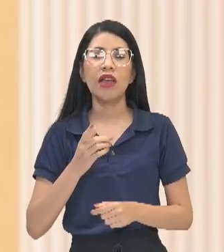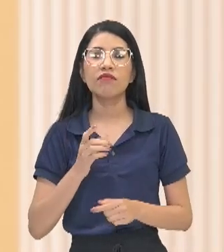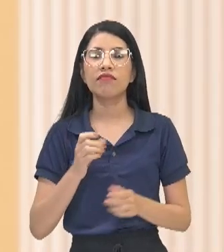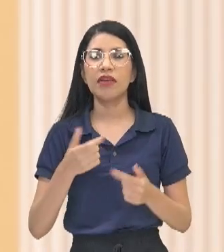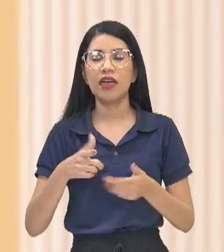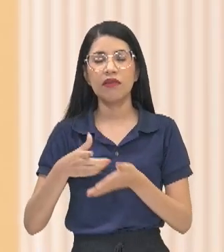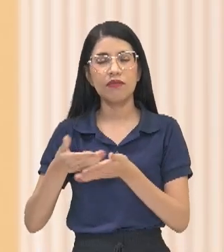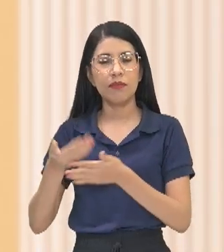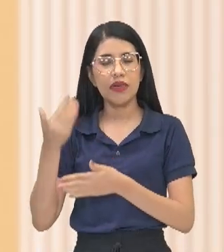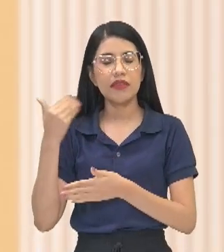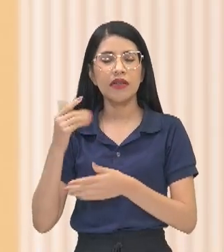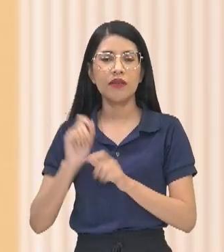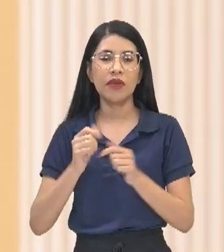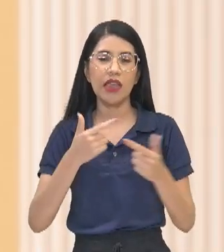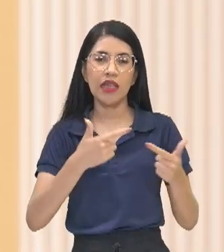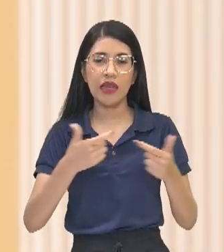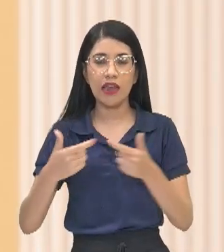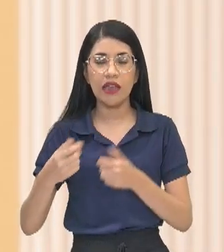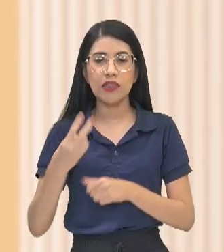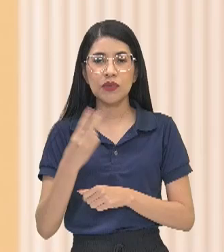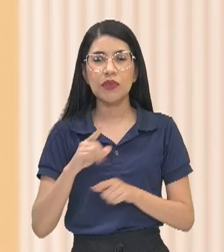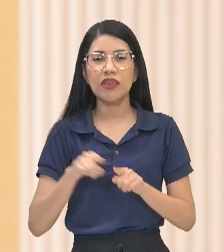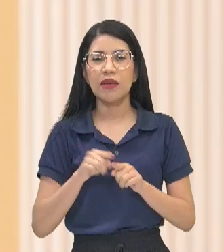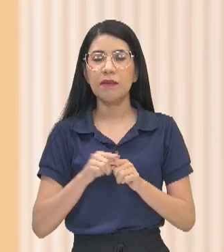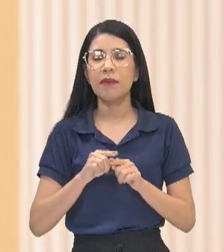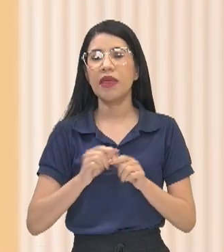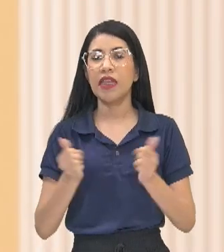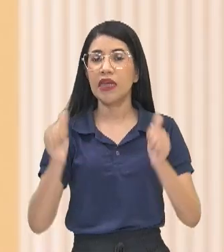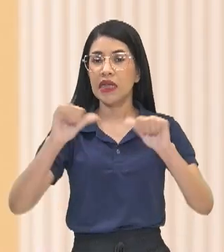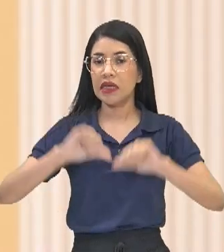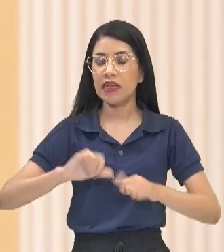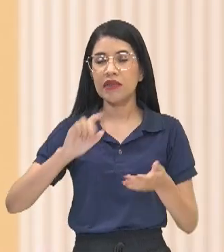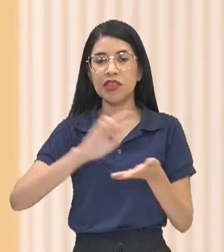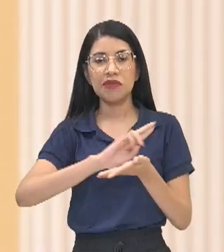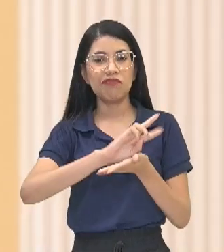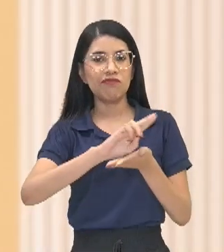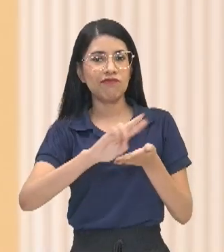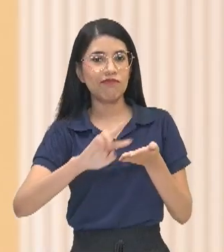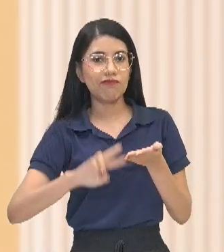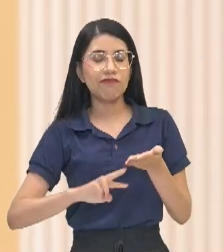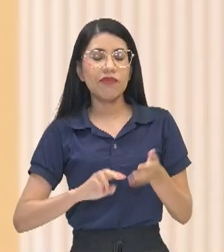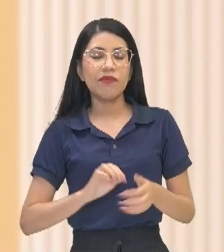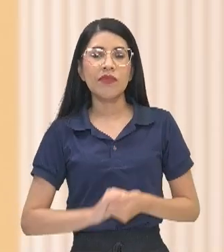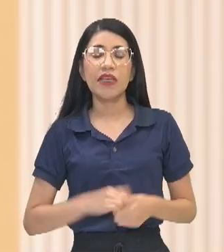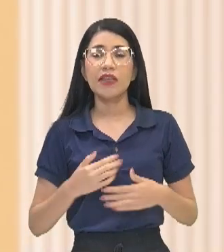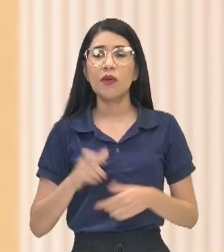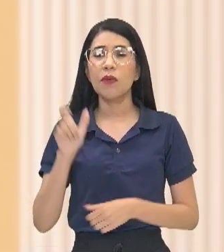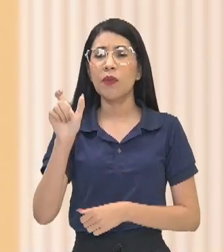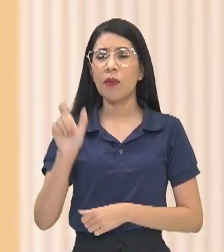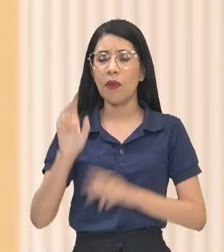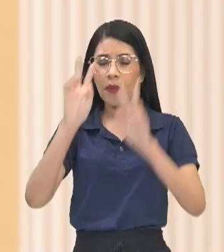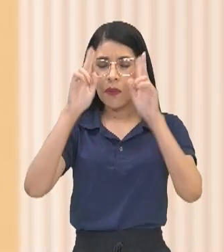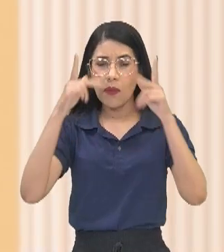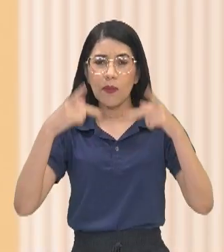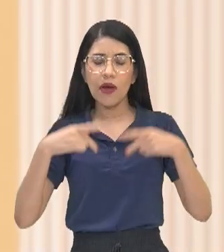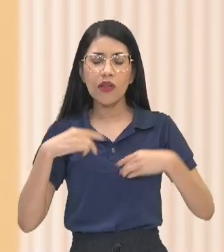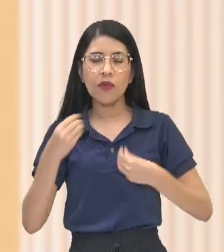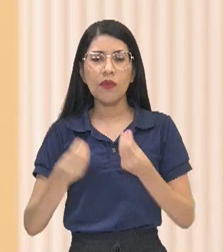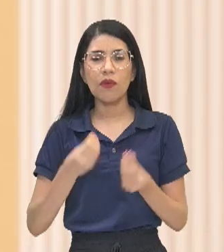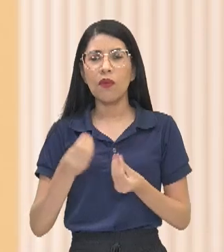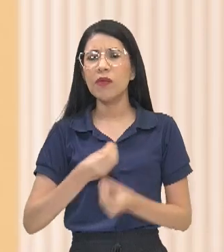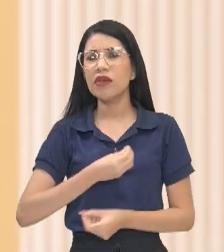mundial, crises, né, e mais crises. Então, quem é o ser humano? Como é que está vivendo esse ser